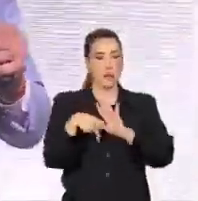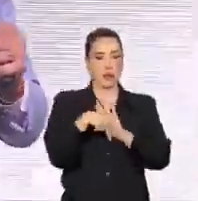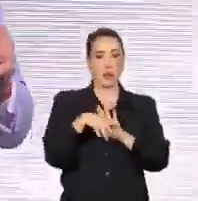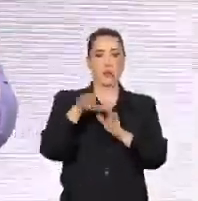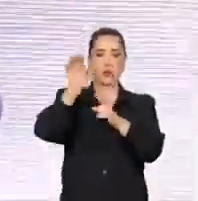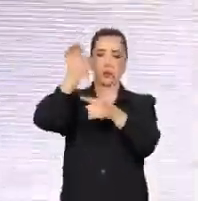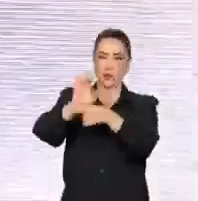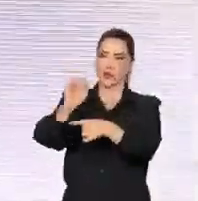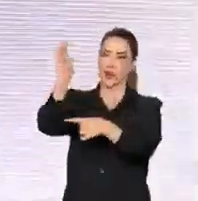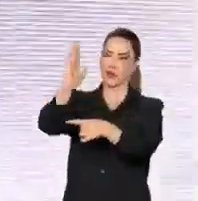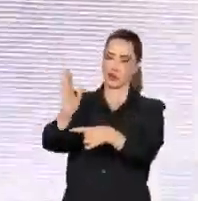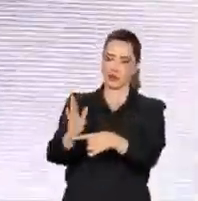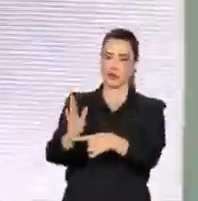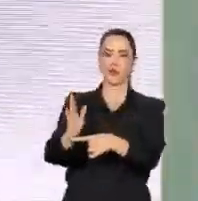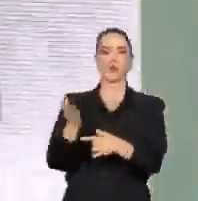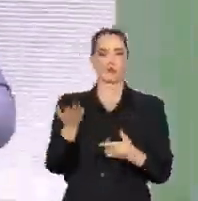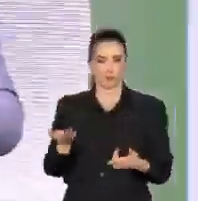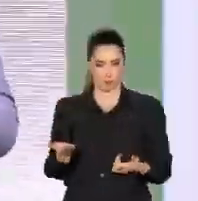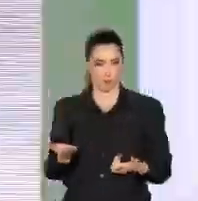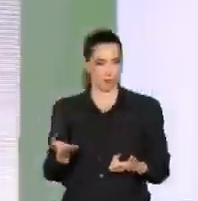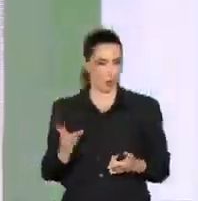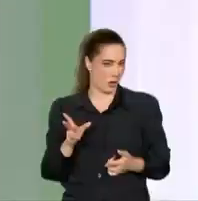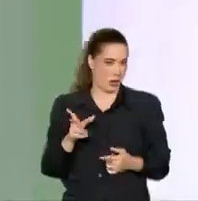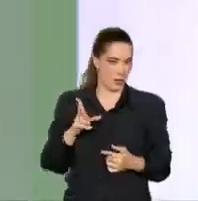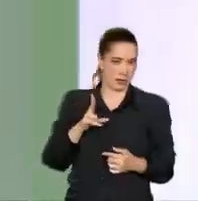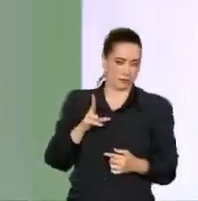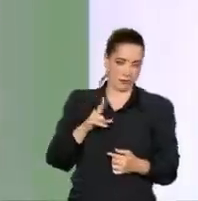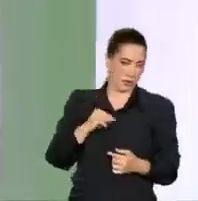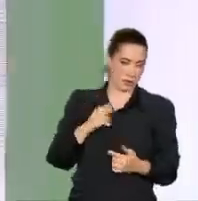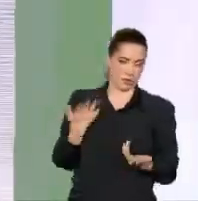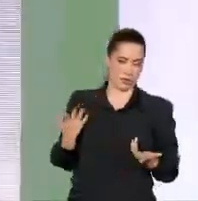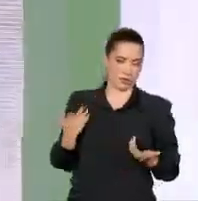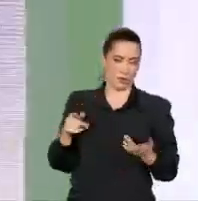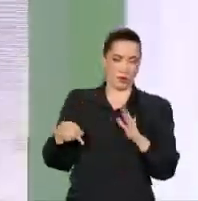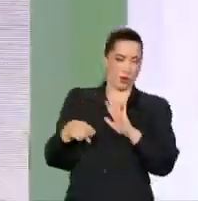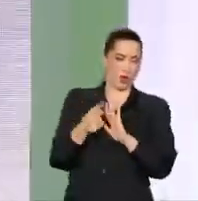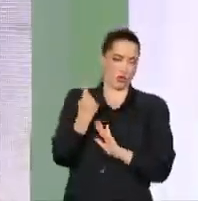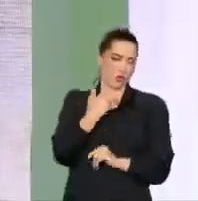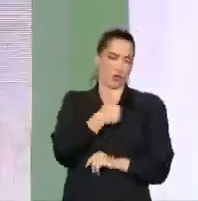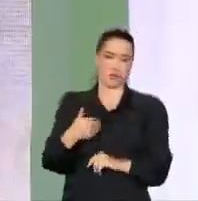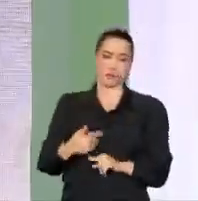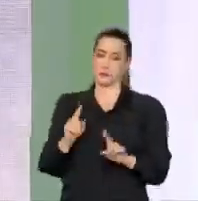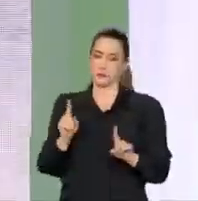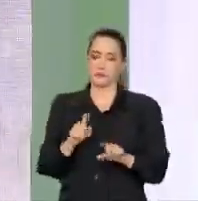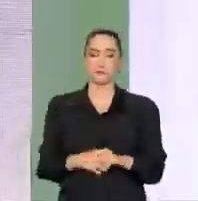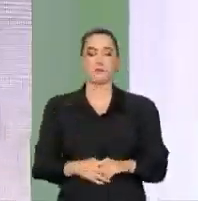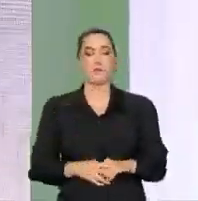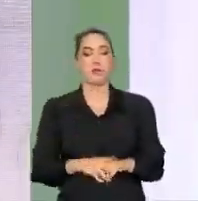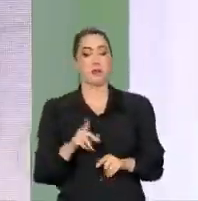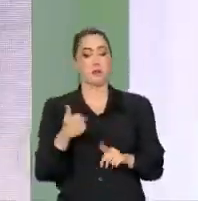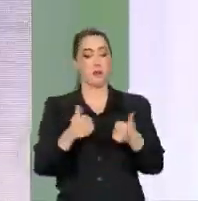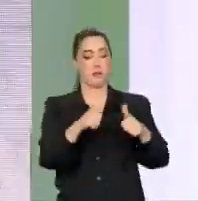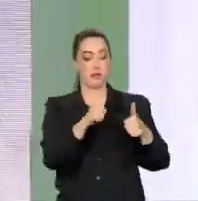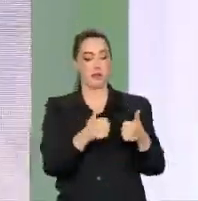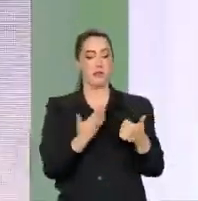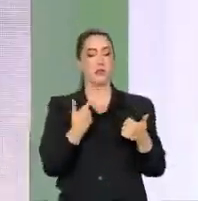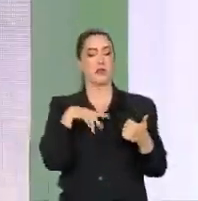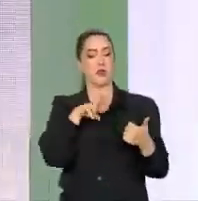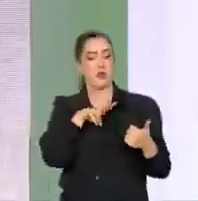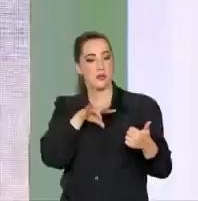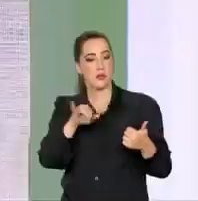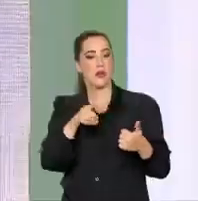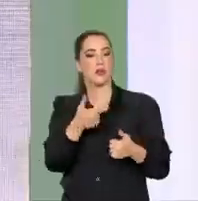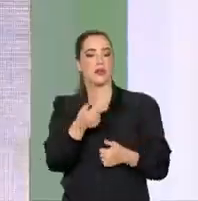construção. Bom, e a realização de avaliações de leitura e de avaliações diagnósticas de formativas, já em 2024, nós vamos querer